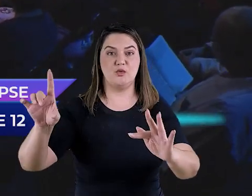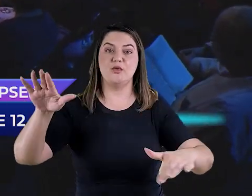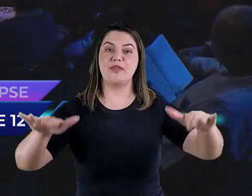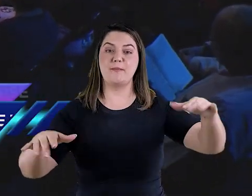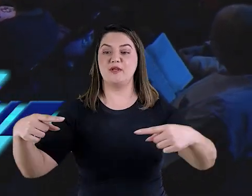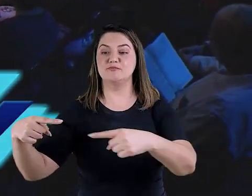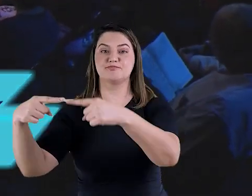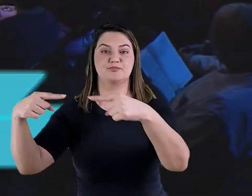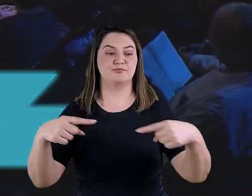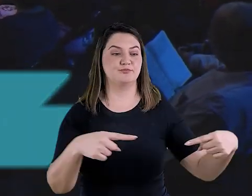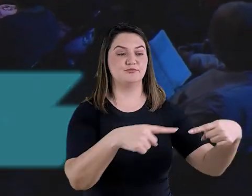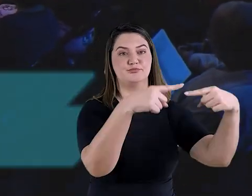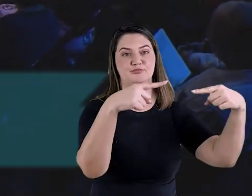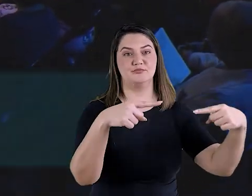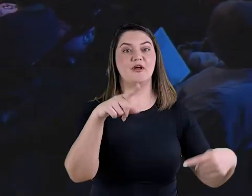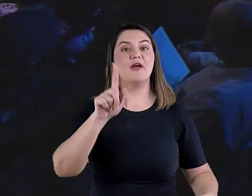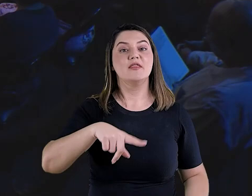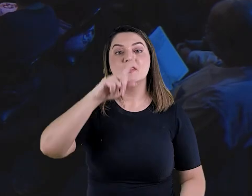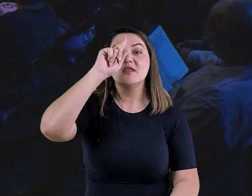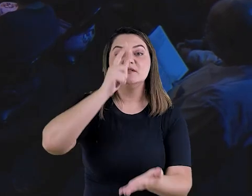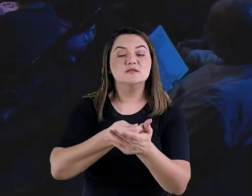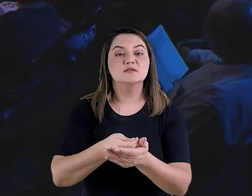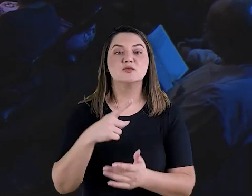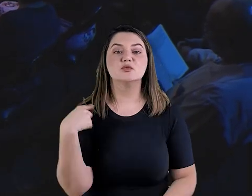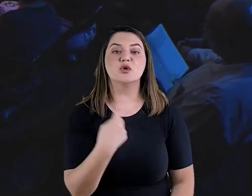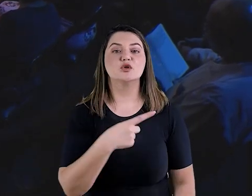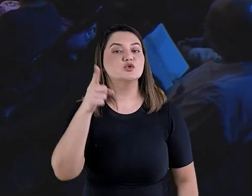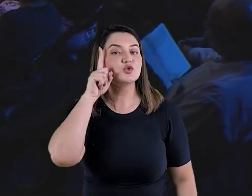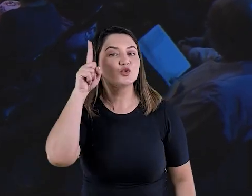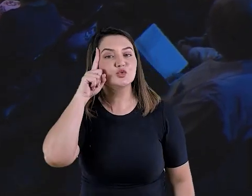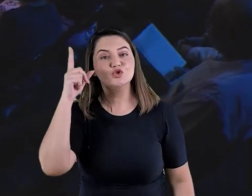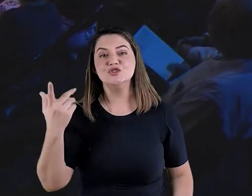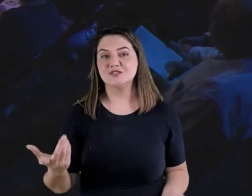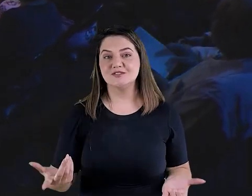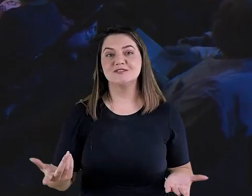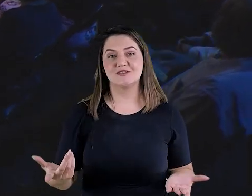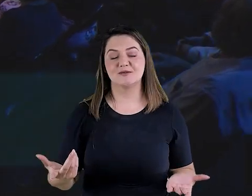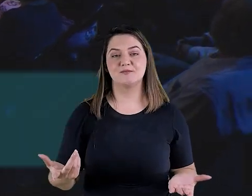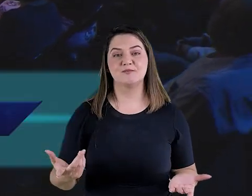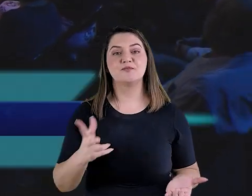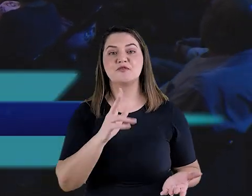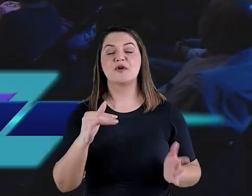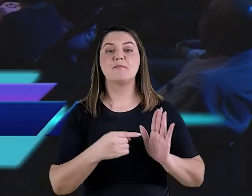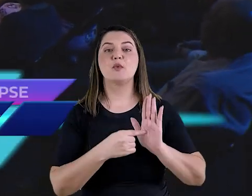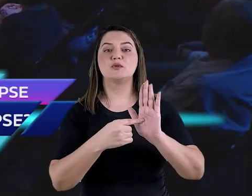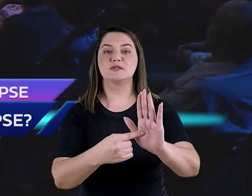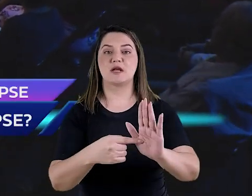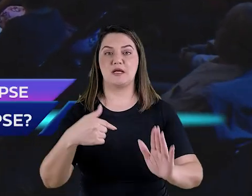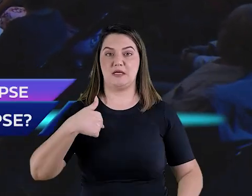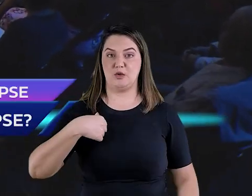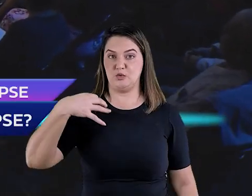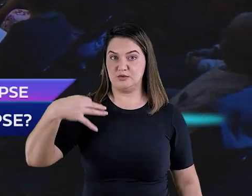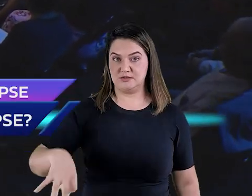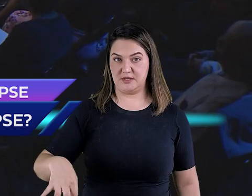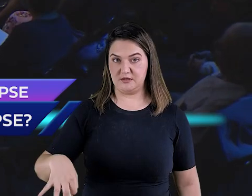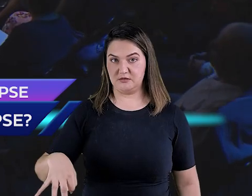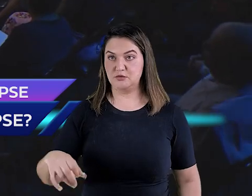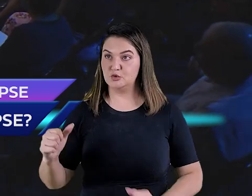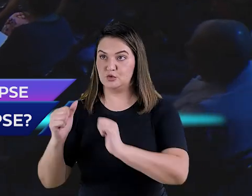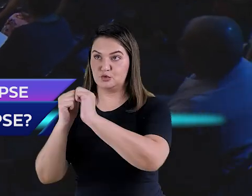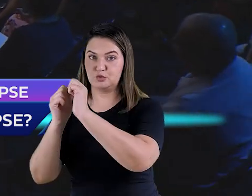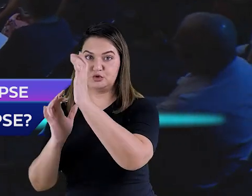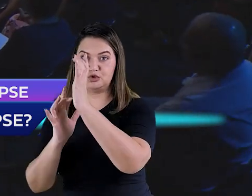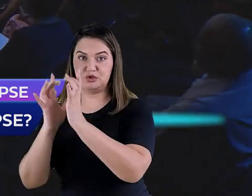São as decisões que fazemos todos os dias que indicará se eu estarei com